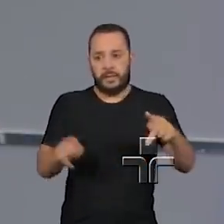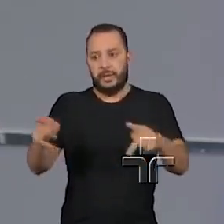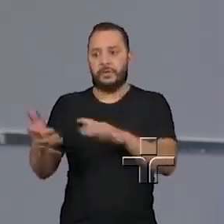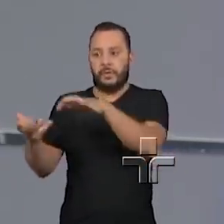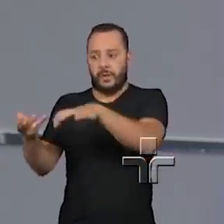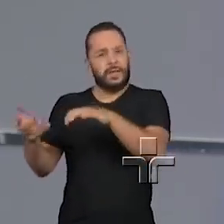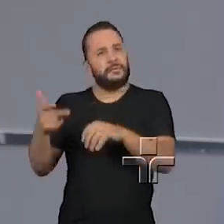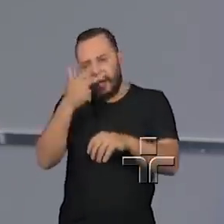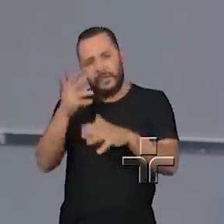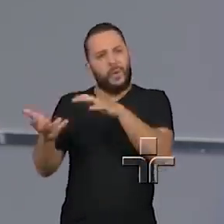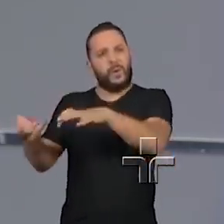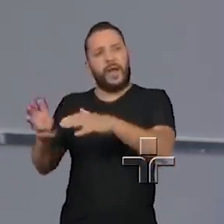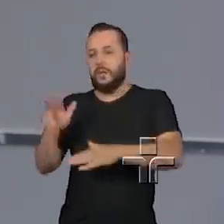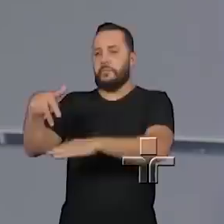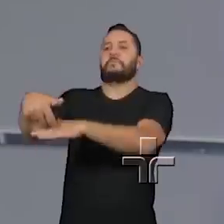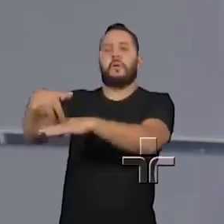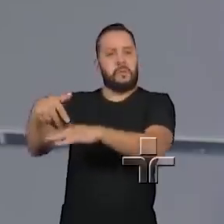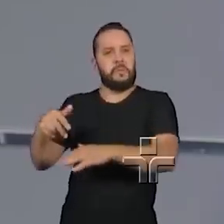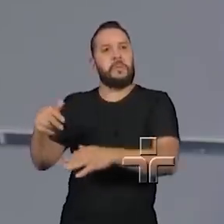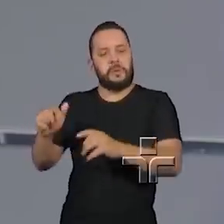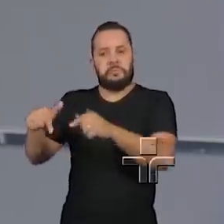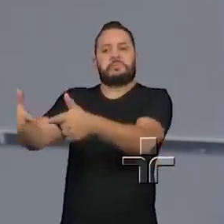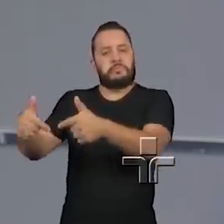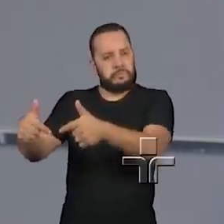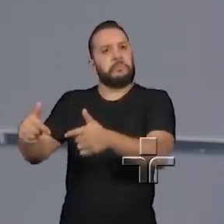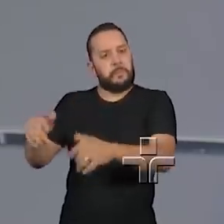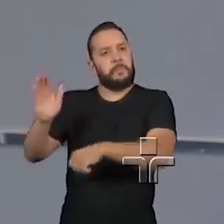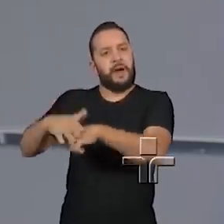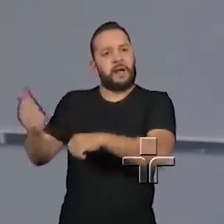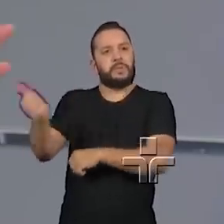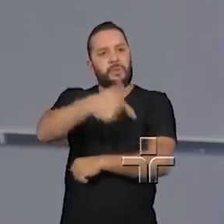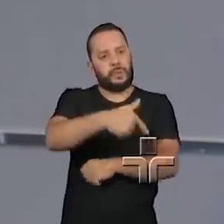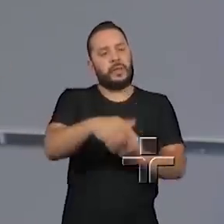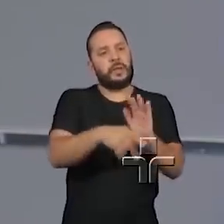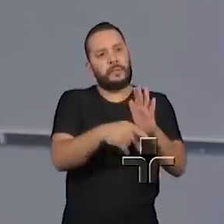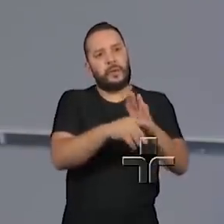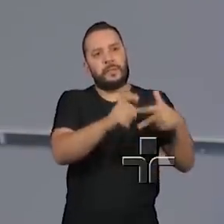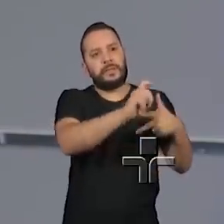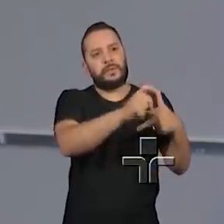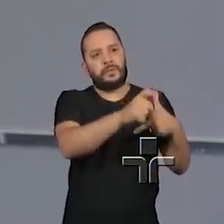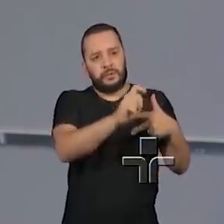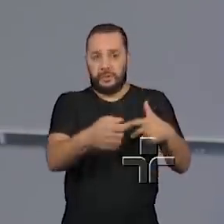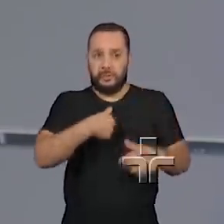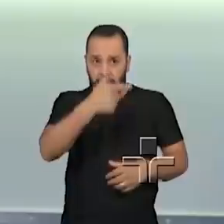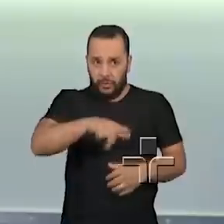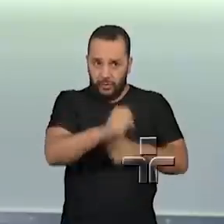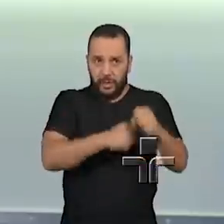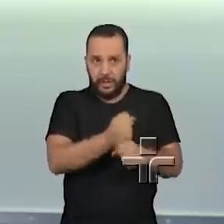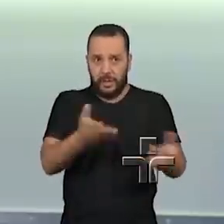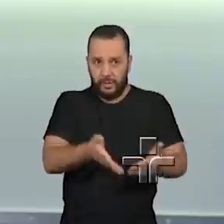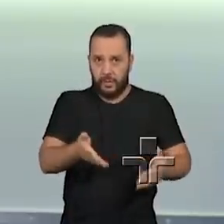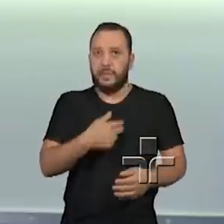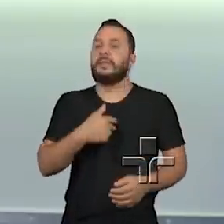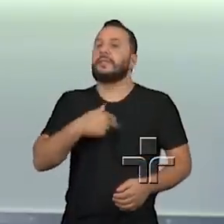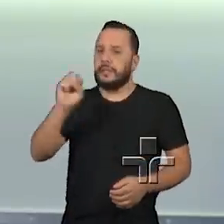maior protagonismo, não é? As duas casas, tanto o Senado quanto a Câmara. É uma situação que deve se repetir esse ano? Eu acredito que deva